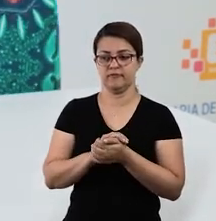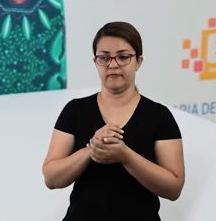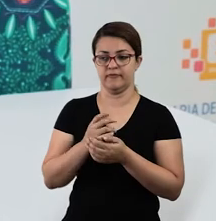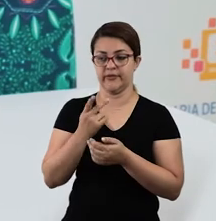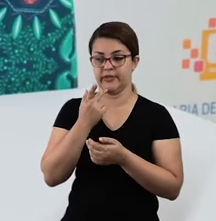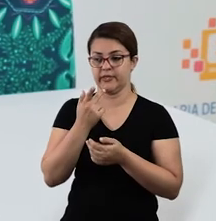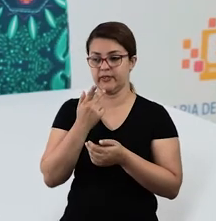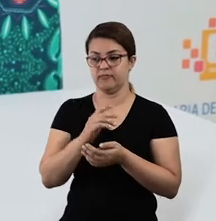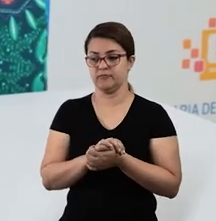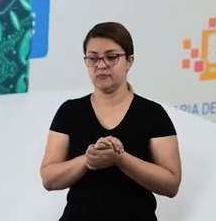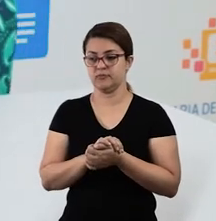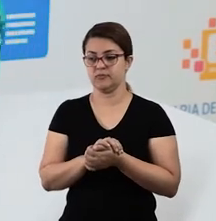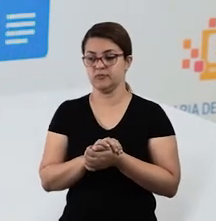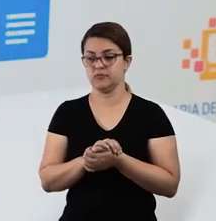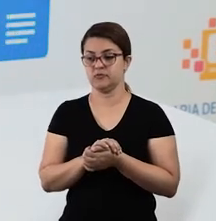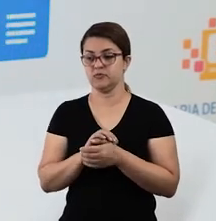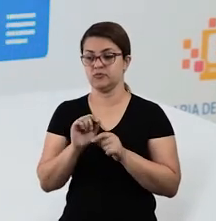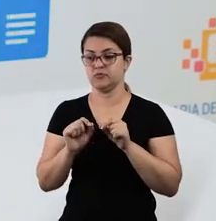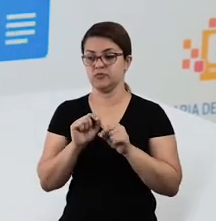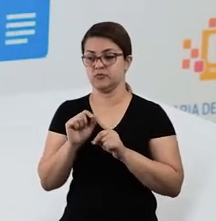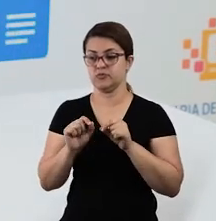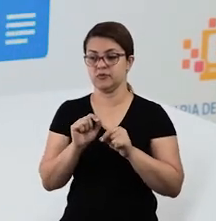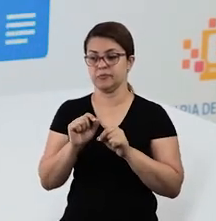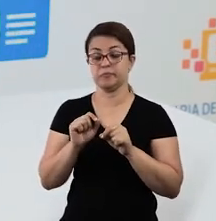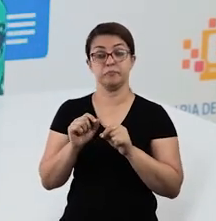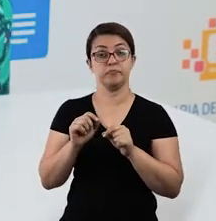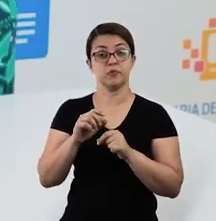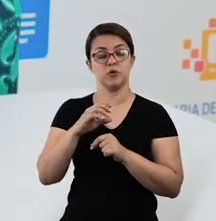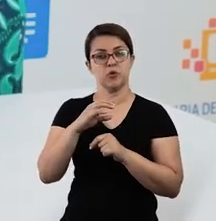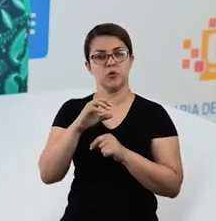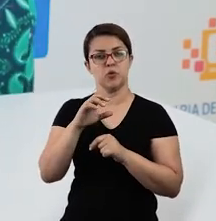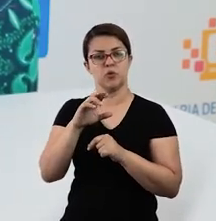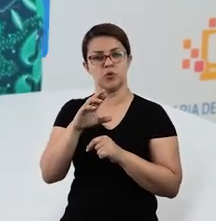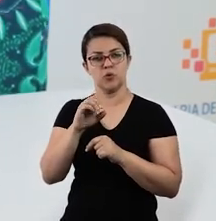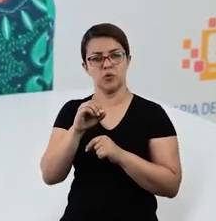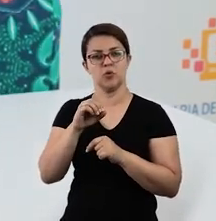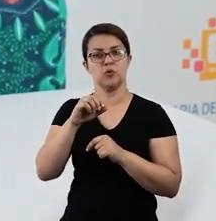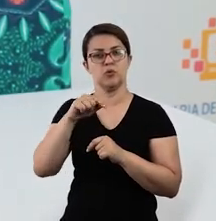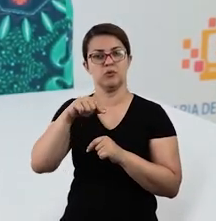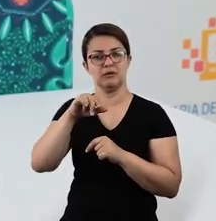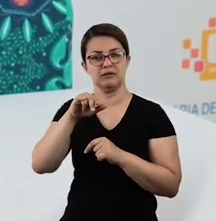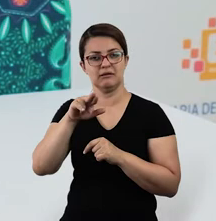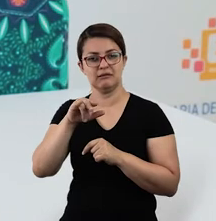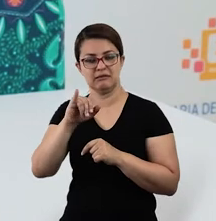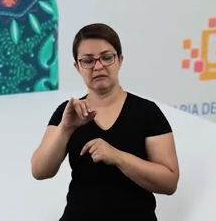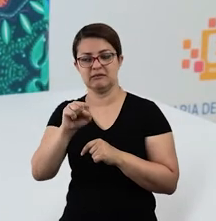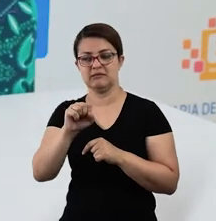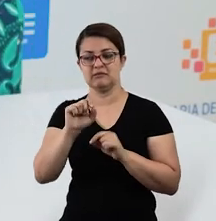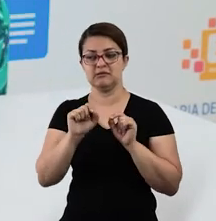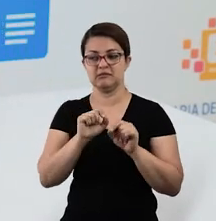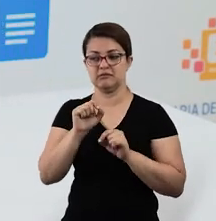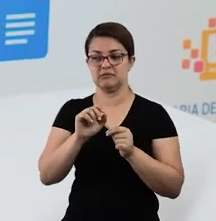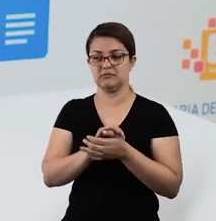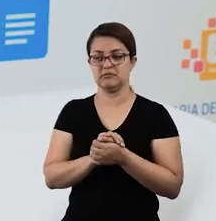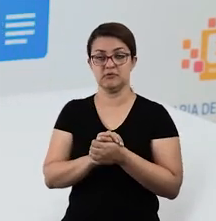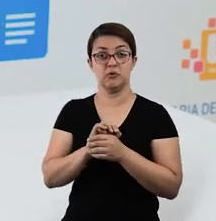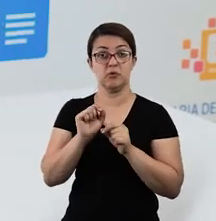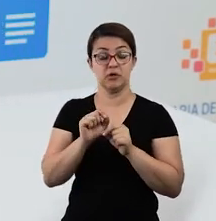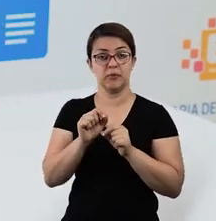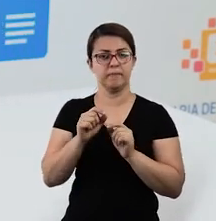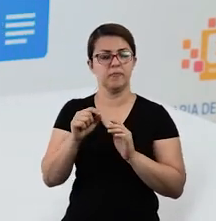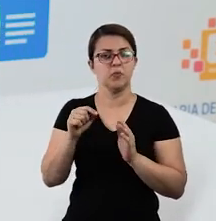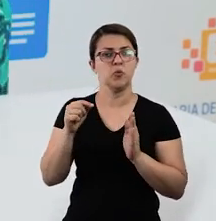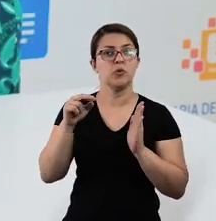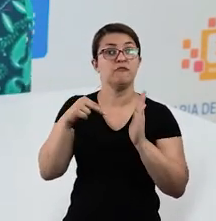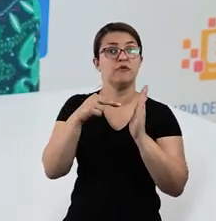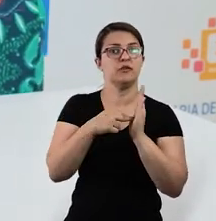pontos de referência, né? Tinha um vídeo lá explicativo. Hoje nós vamos dar continuidade também nessa mesma atividade, que fala sobre pontos